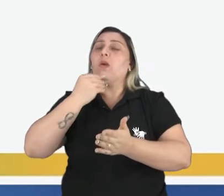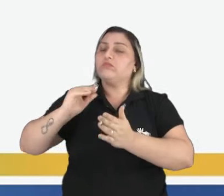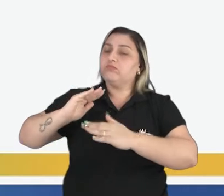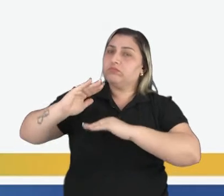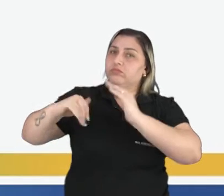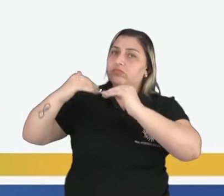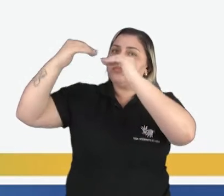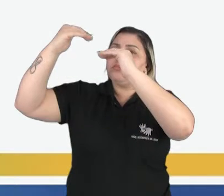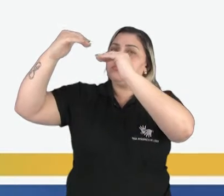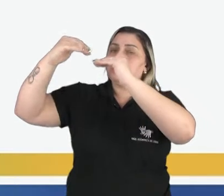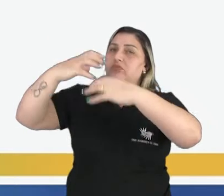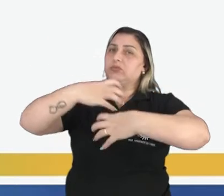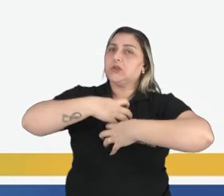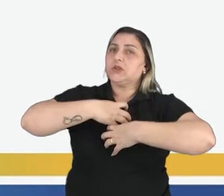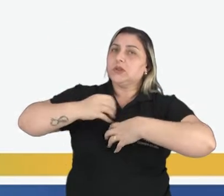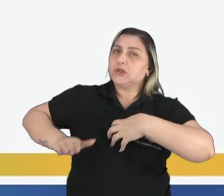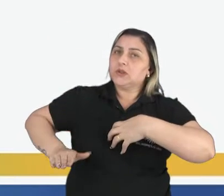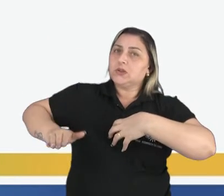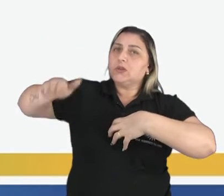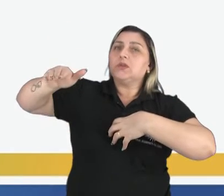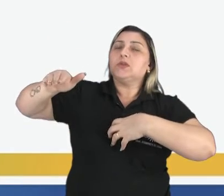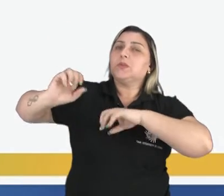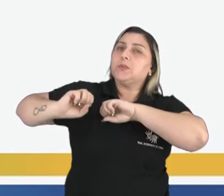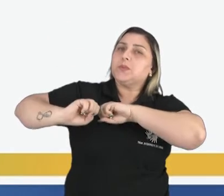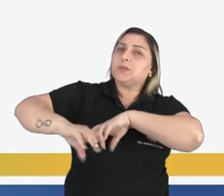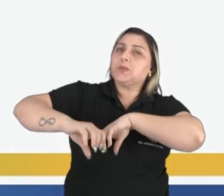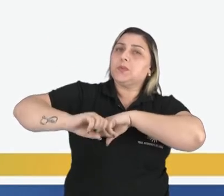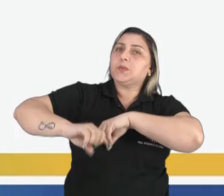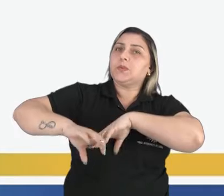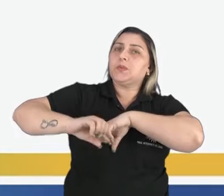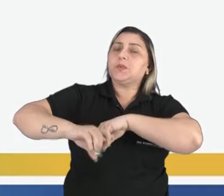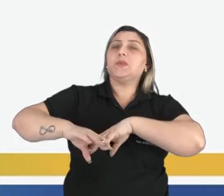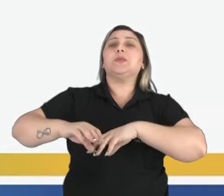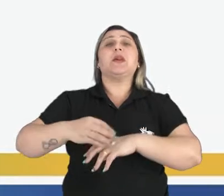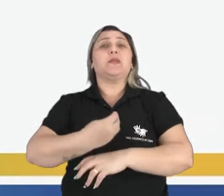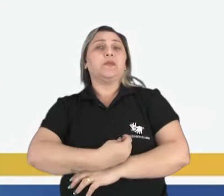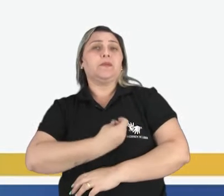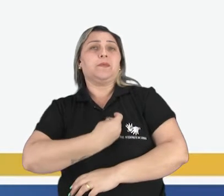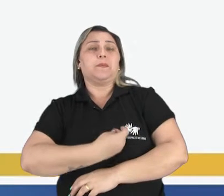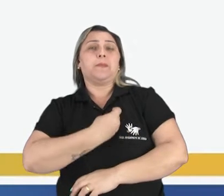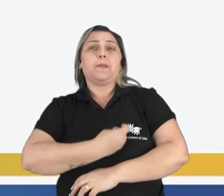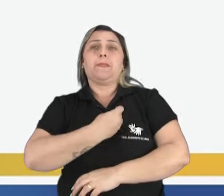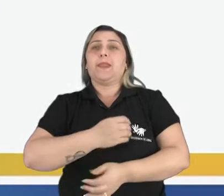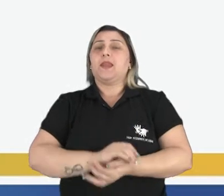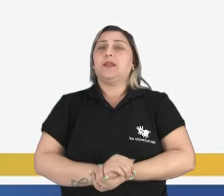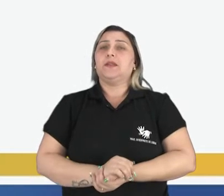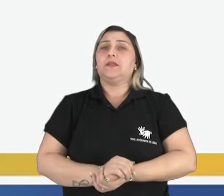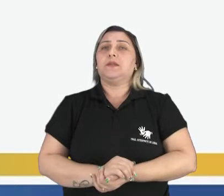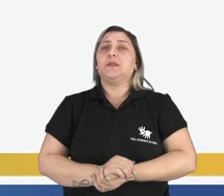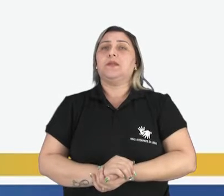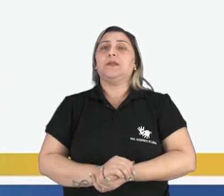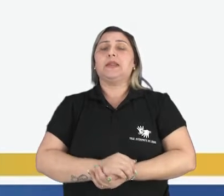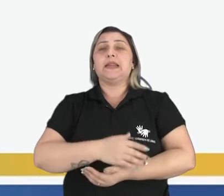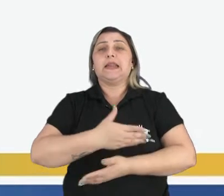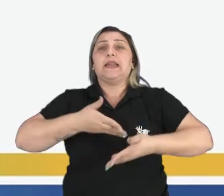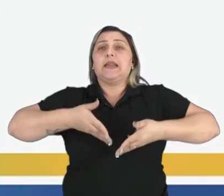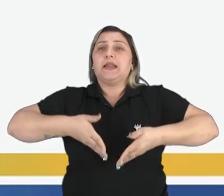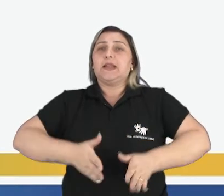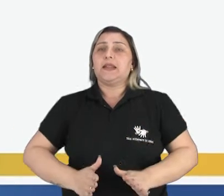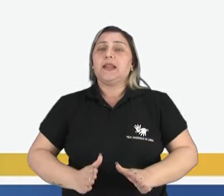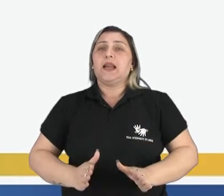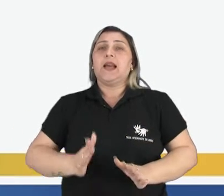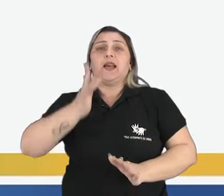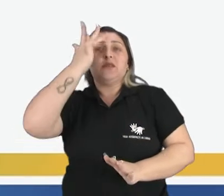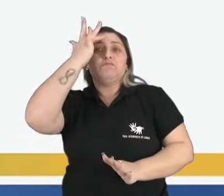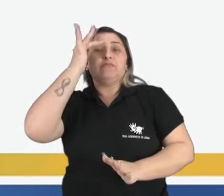desenvolver esses sentidos a posteriores, no desenvolver da vida. Ele nasce praticamente cego, ele nasce